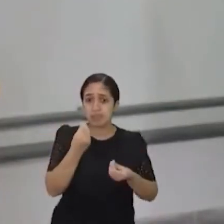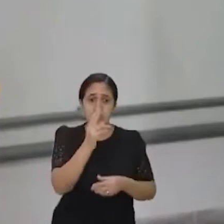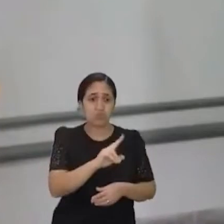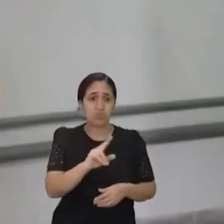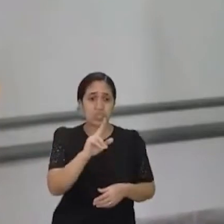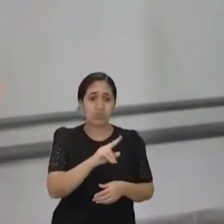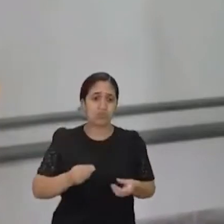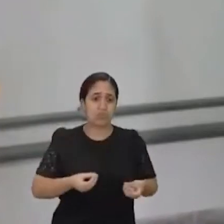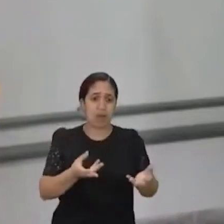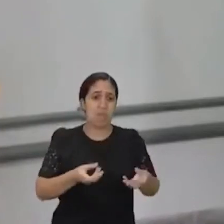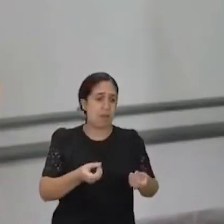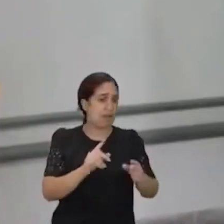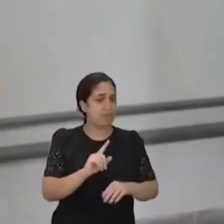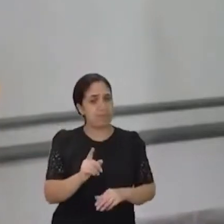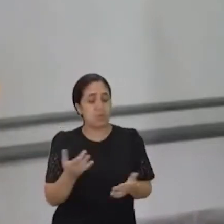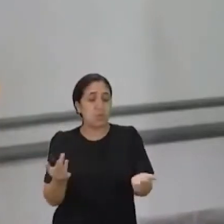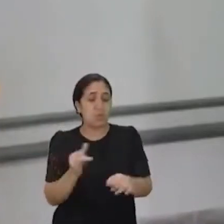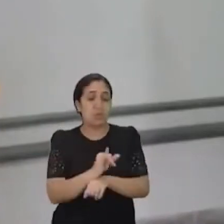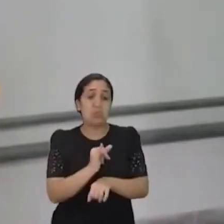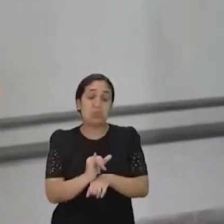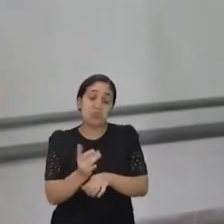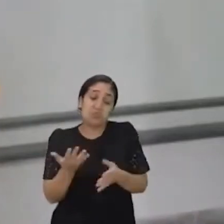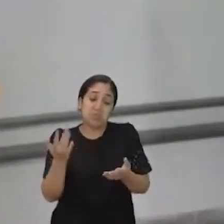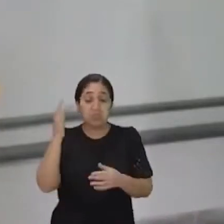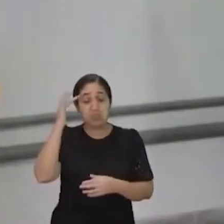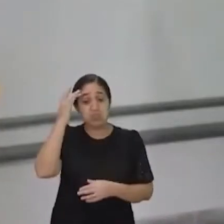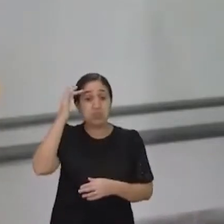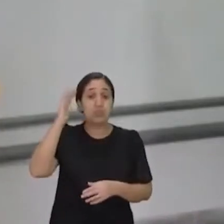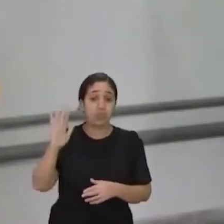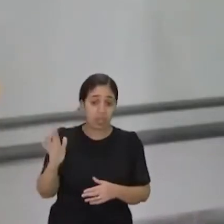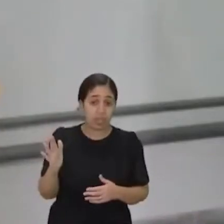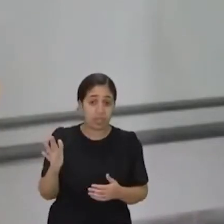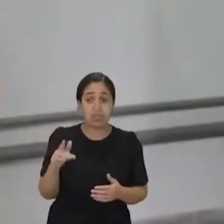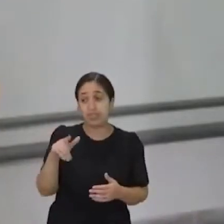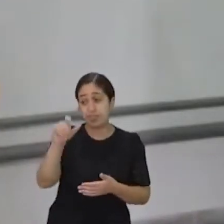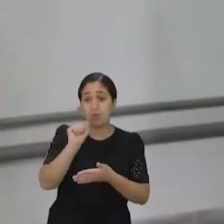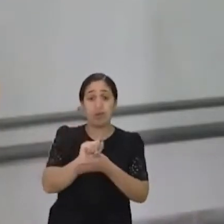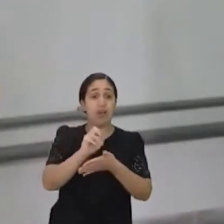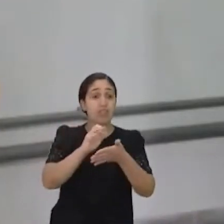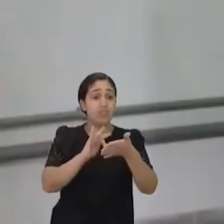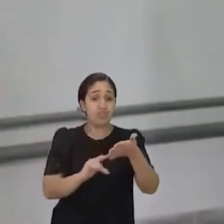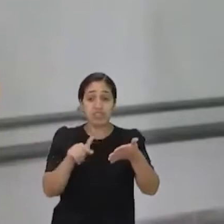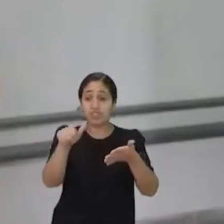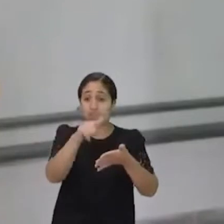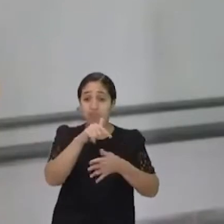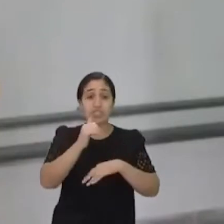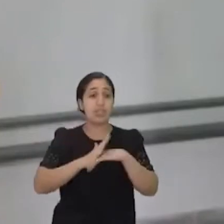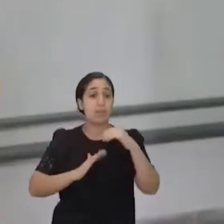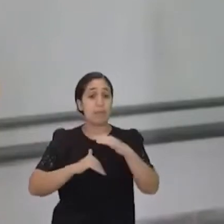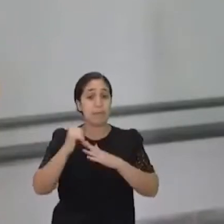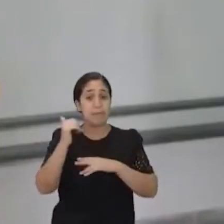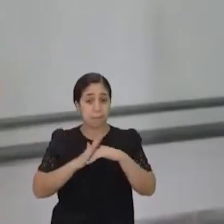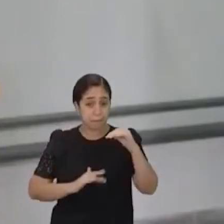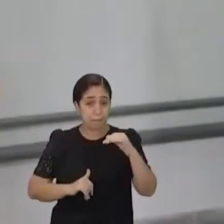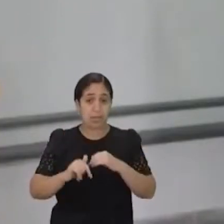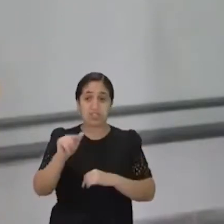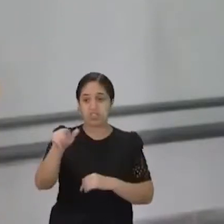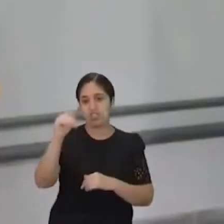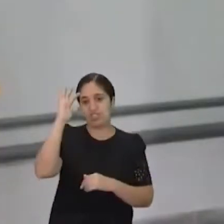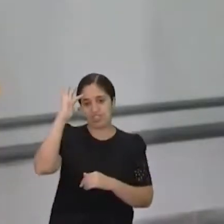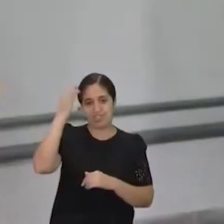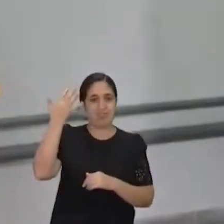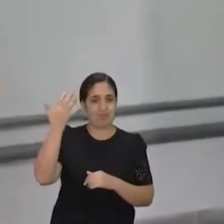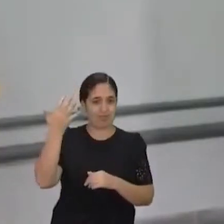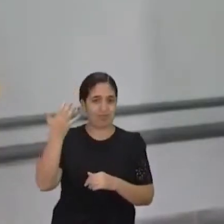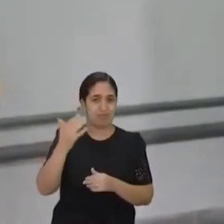de energia, também seria uma alternativa? Não sei. Isso daí é uma atividade na prática que vocês vão resolver,